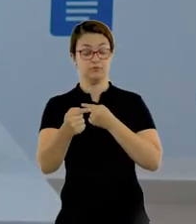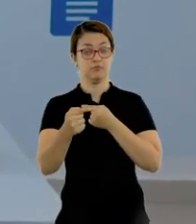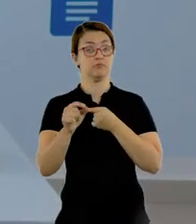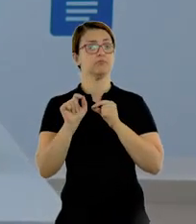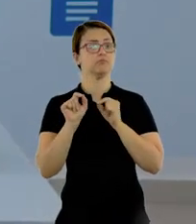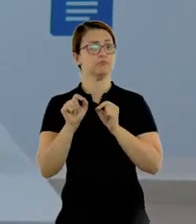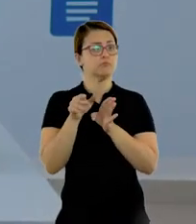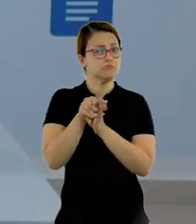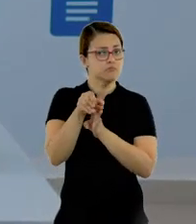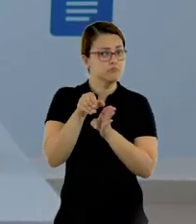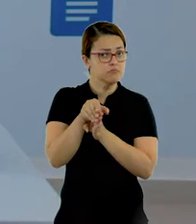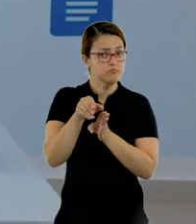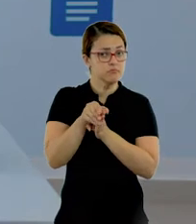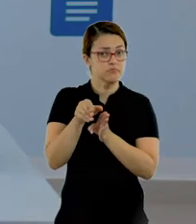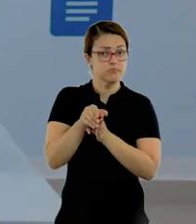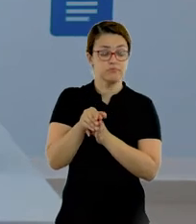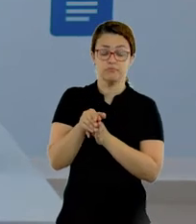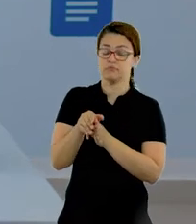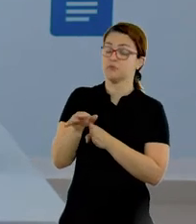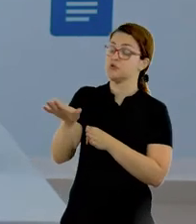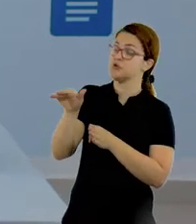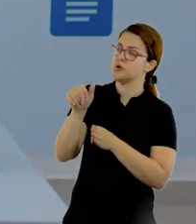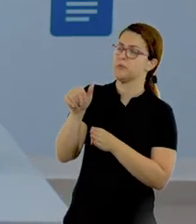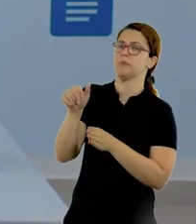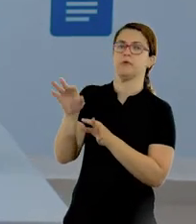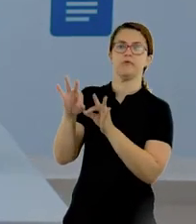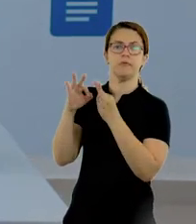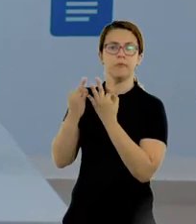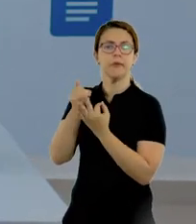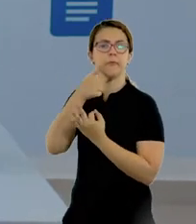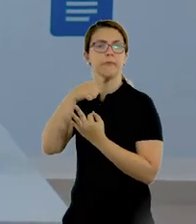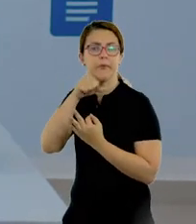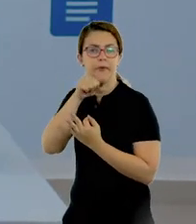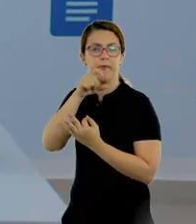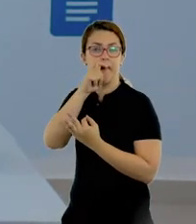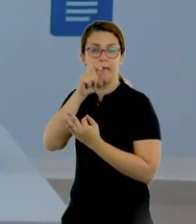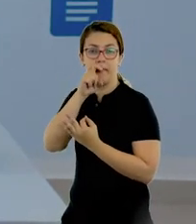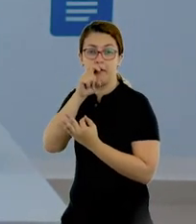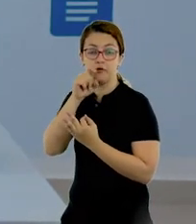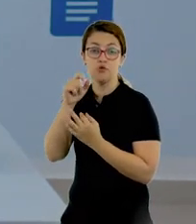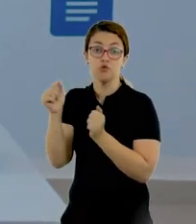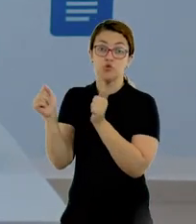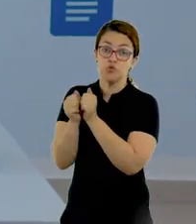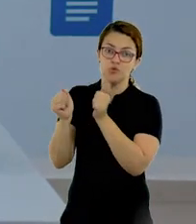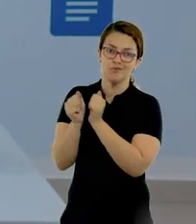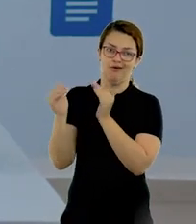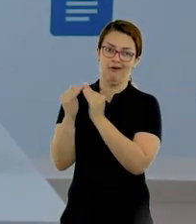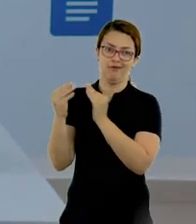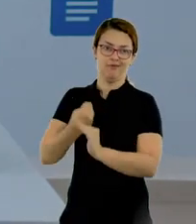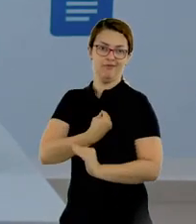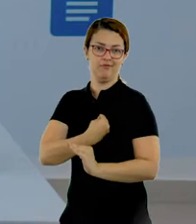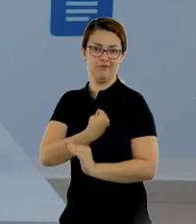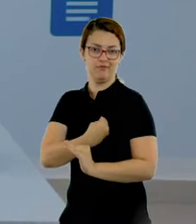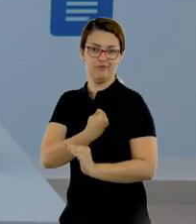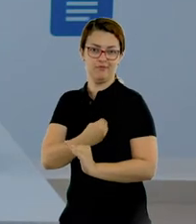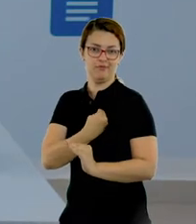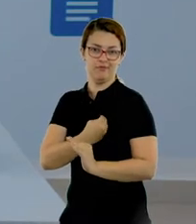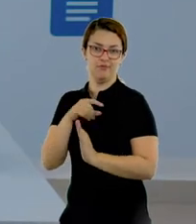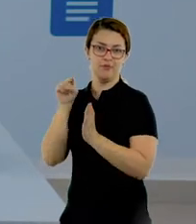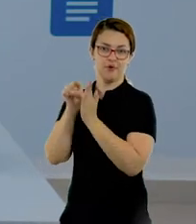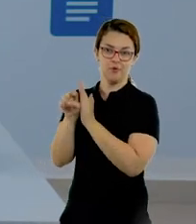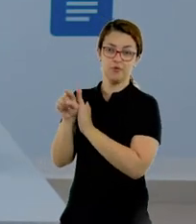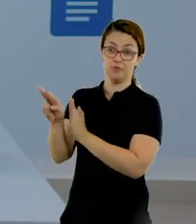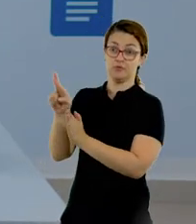vocês façam uma entrevista com a mãe ou quem mora com você, elabore várias perguntas de curiosidades que você tenha sobre essa